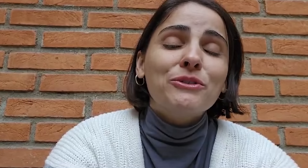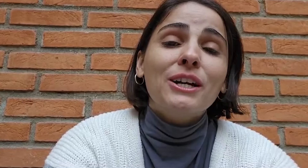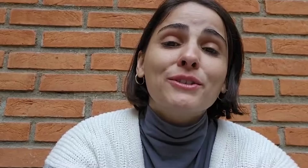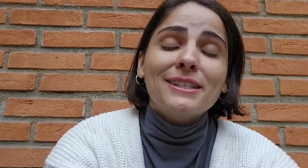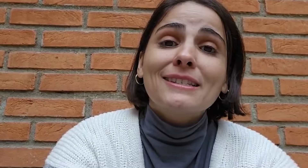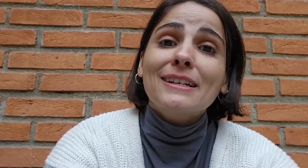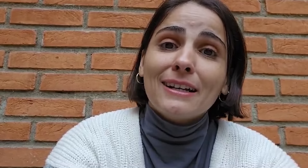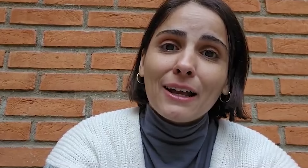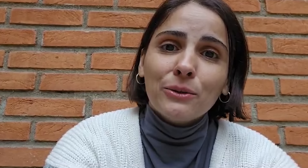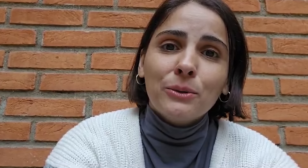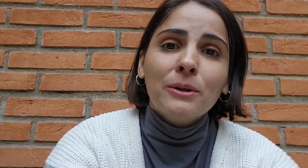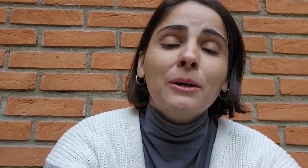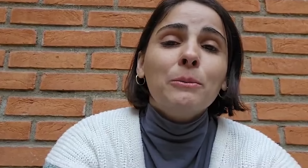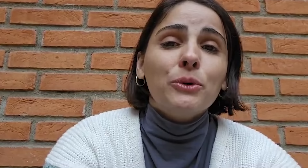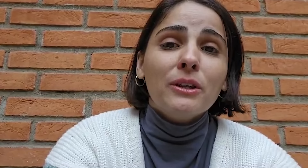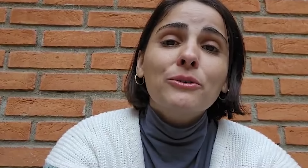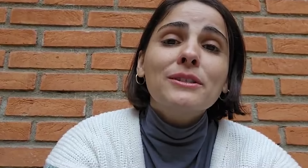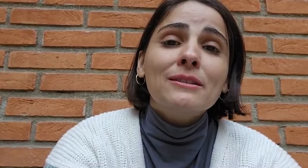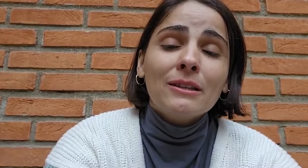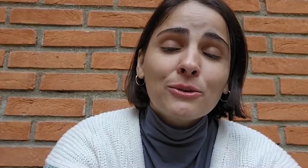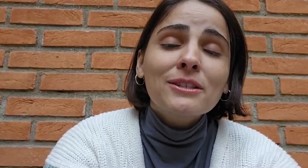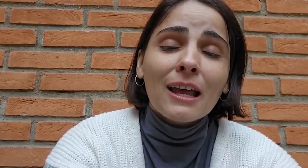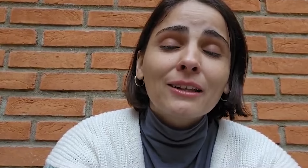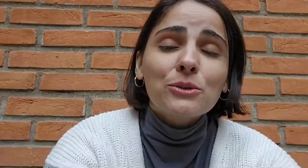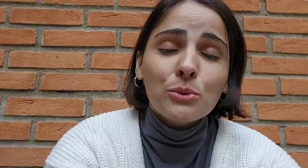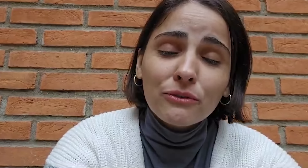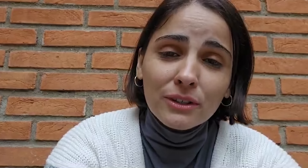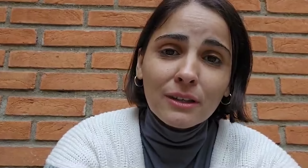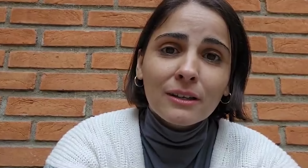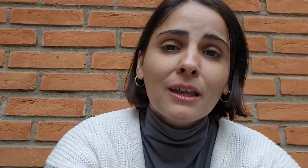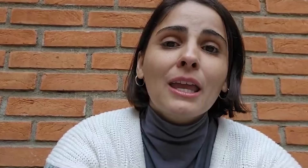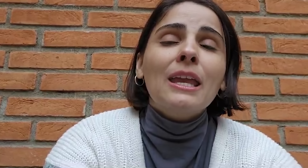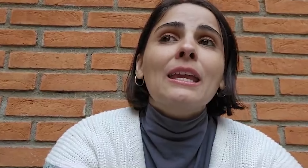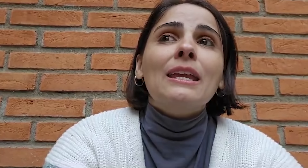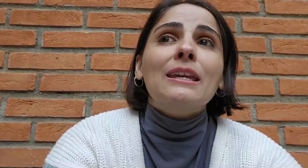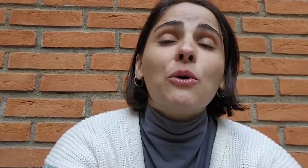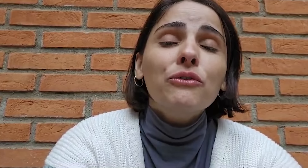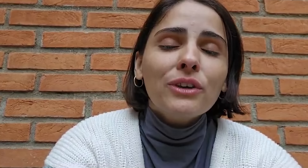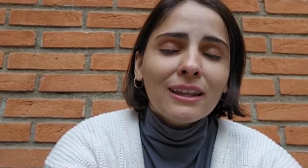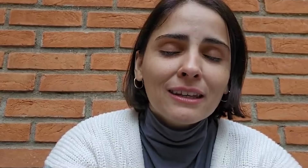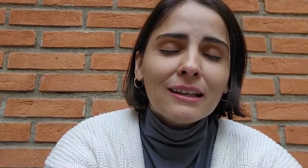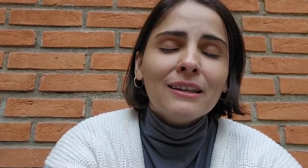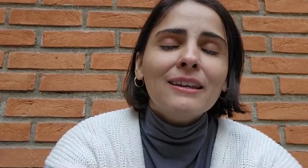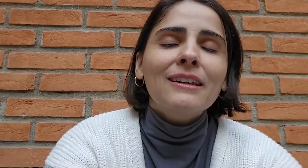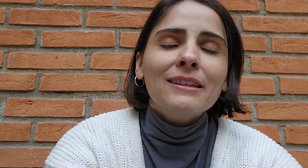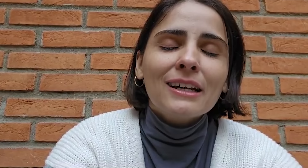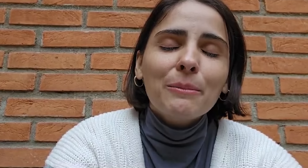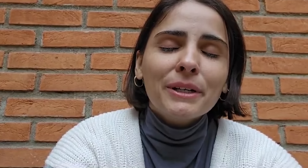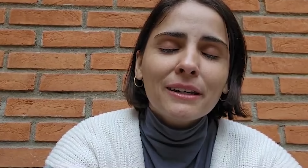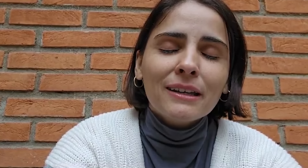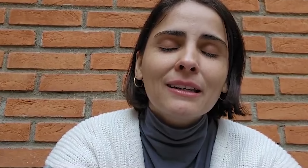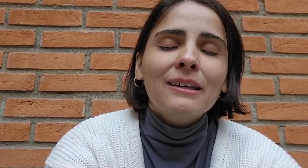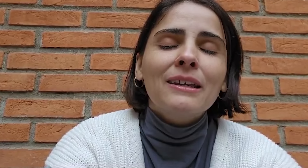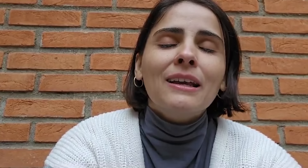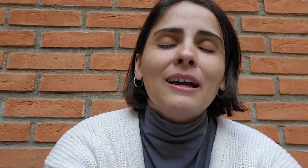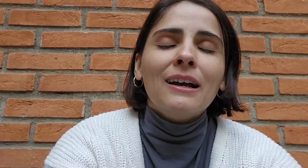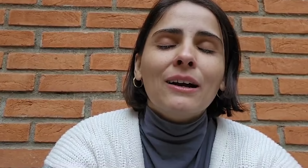quero convidar você a ser grato por Deus Deus estar na sua vida e confiar nele e entregar para